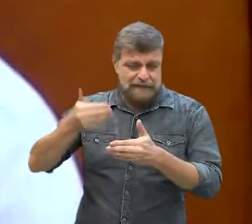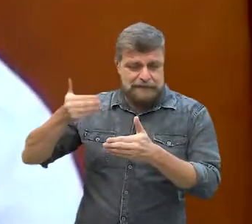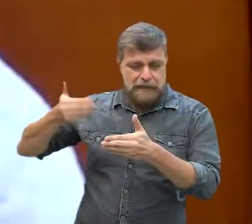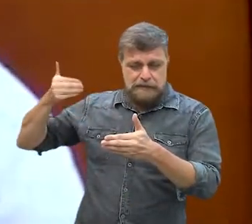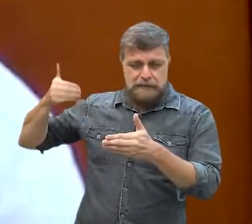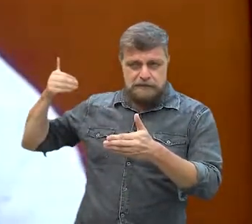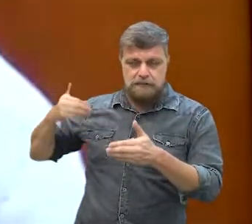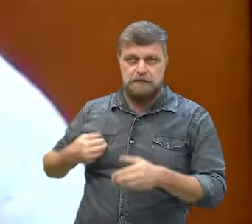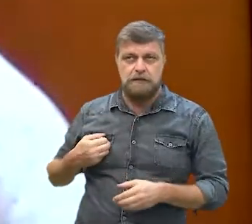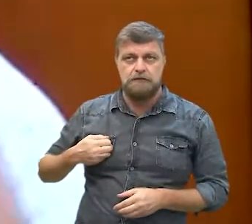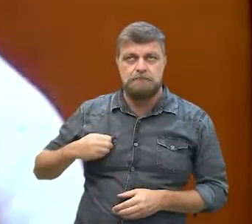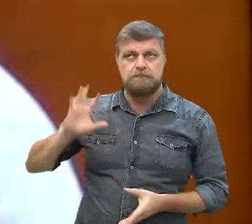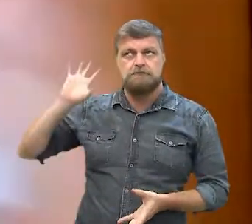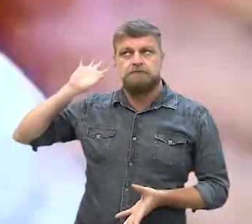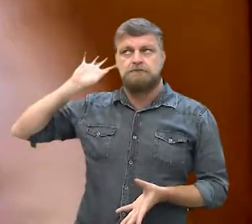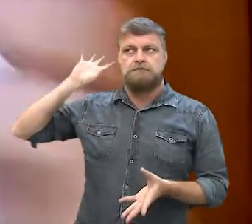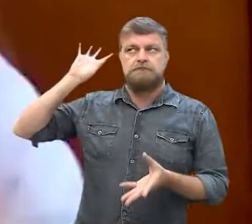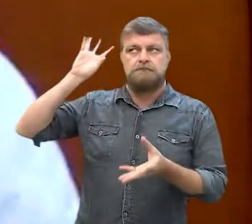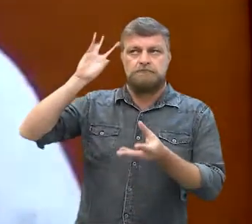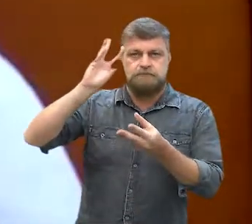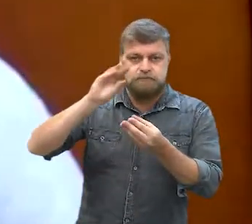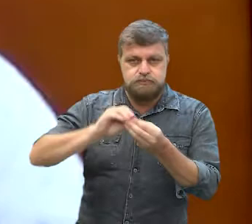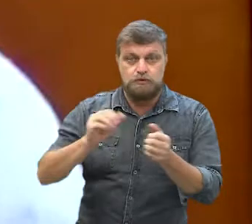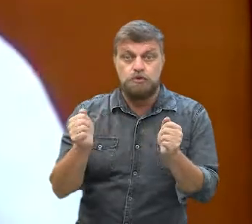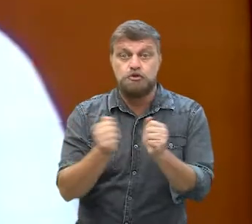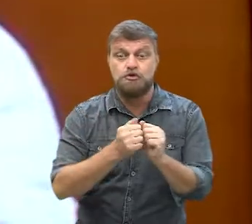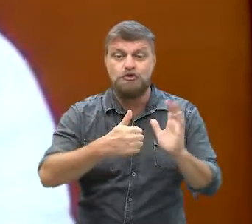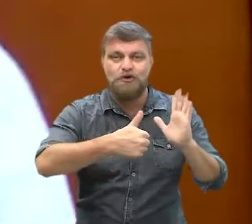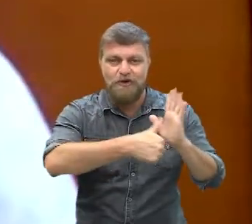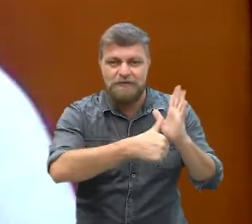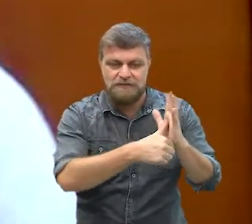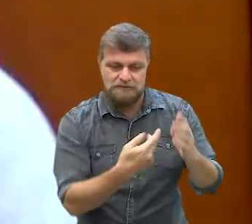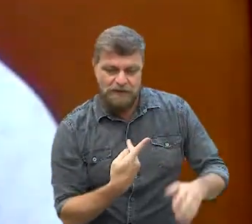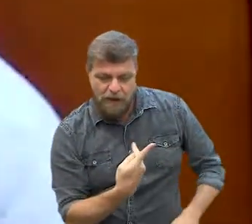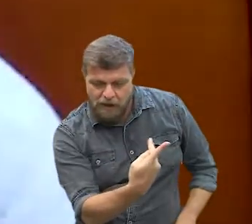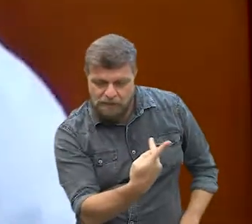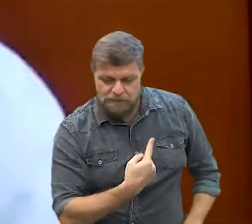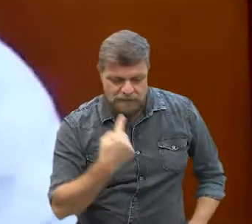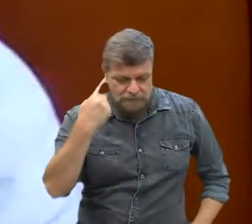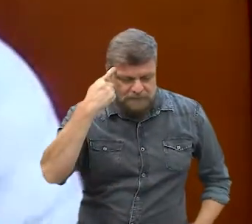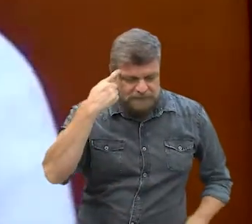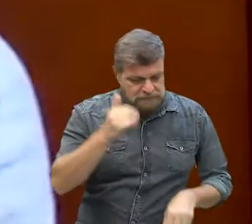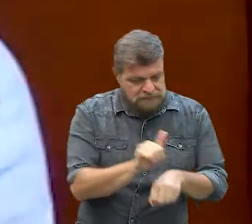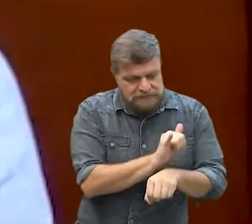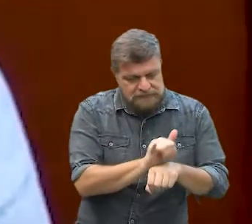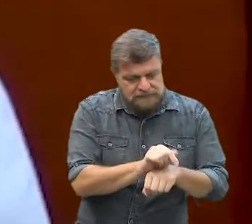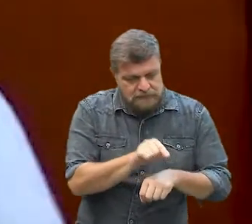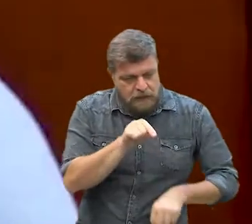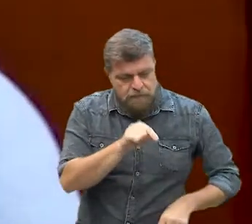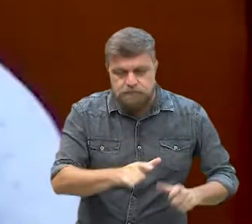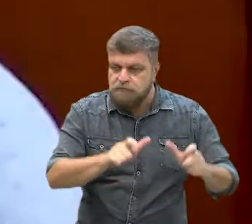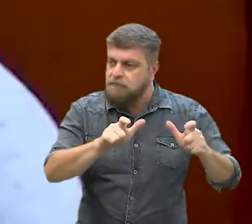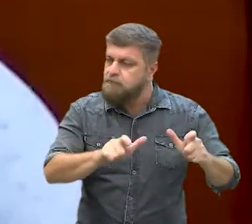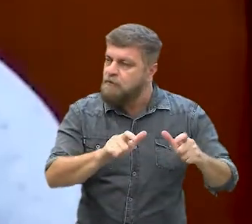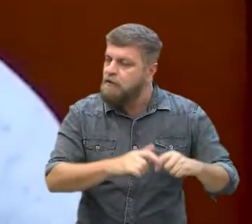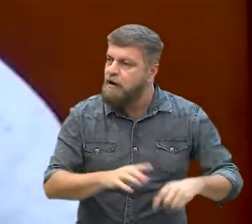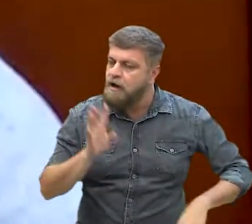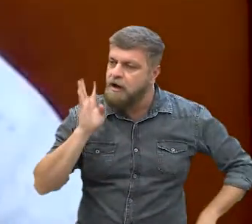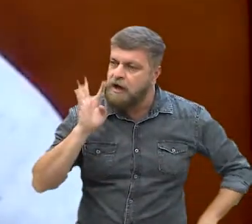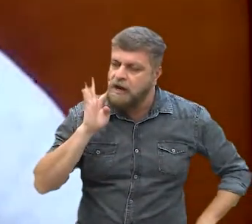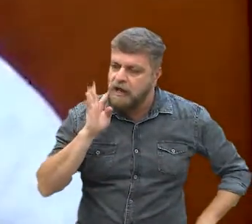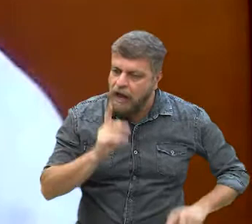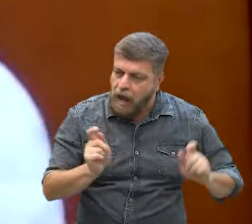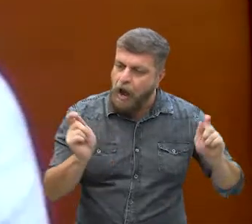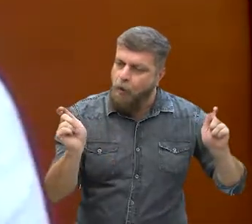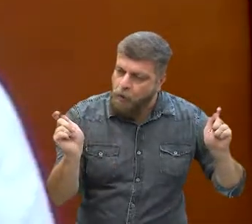vou compilando tudo isso, juntando com o meu sócio, e a gente cria um caminho onde a gente fala, poxa, isso aqui